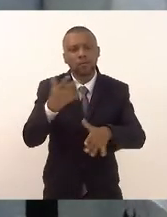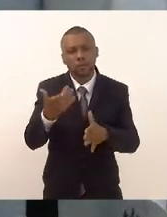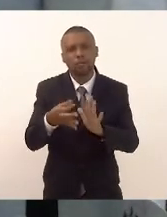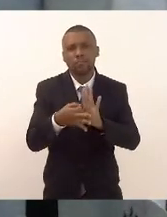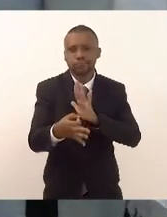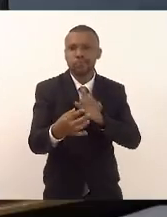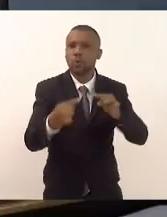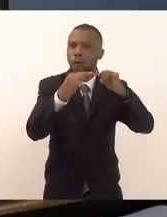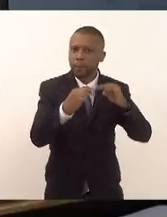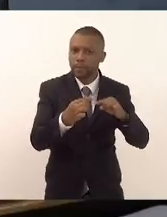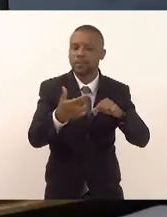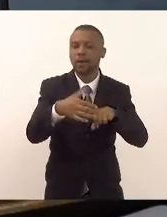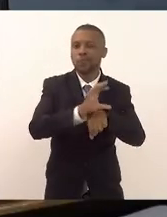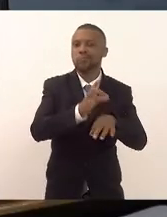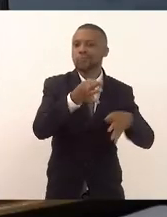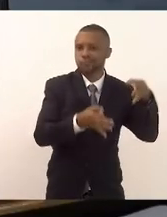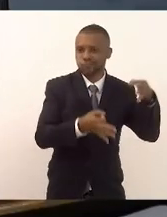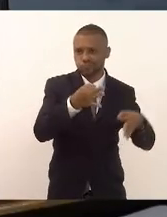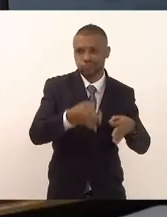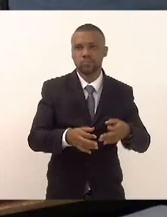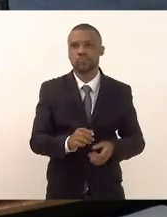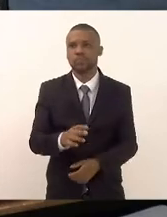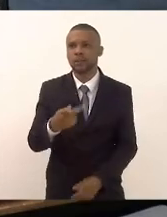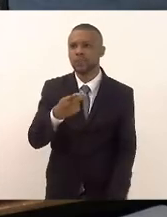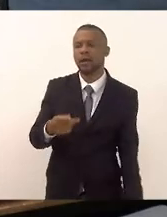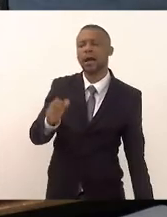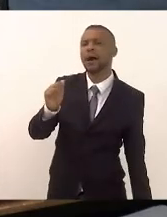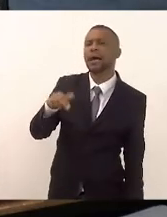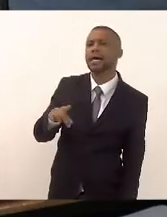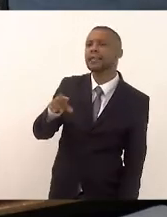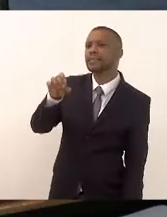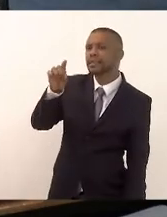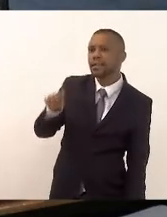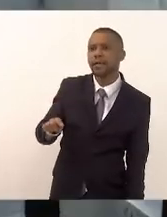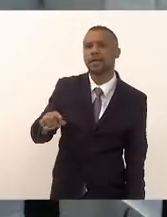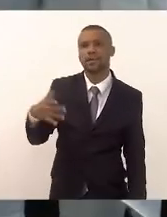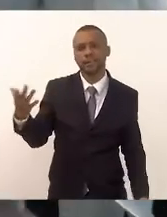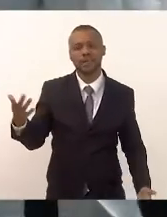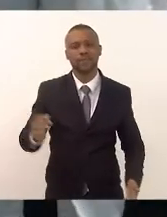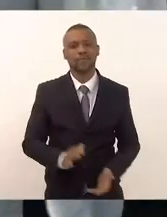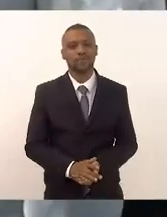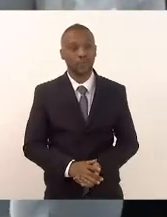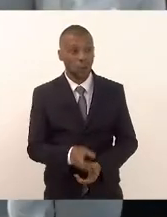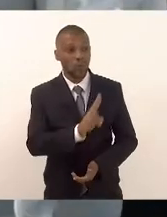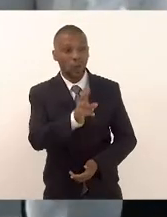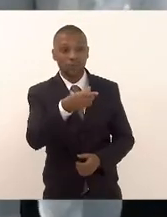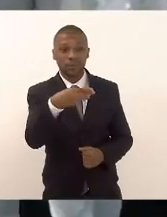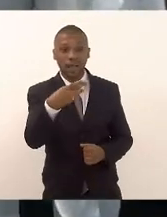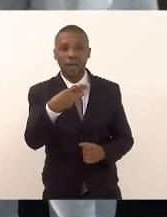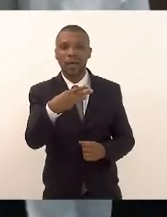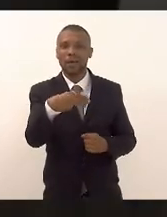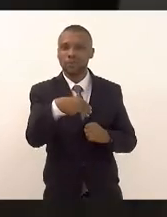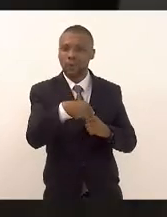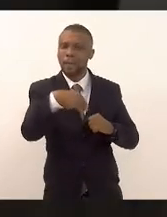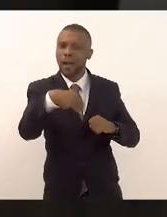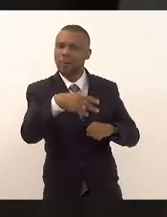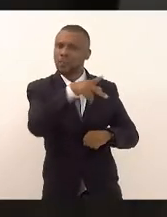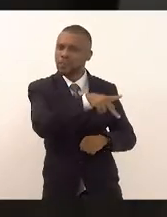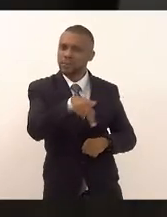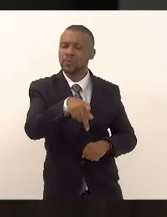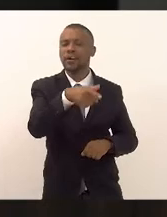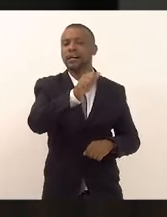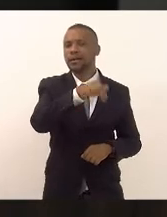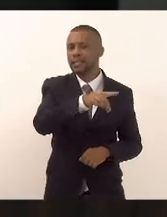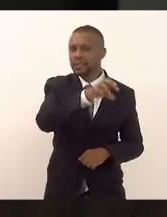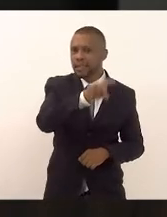juridicidade. Bateria do mestre? André. Por isso que eu só gosto, o mestre André. Pela Comissão de Cultura,